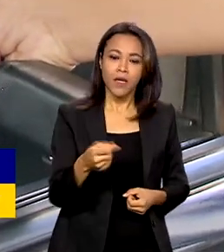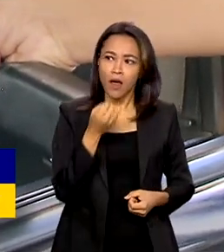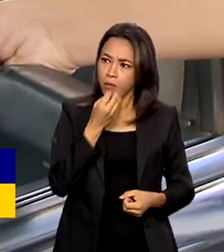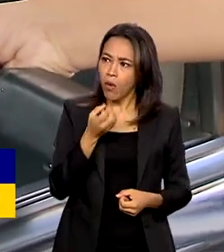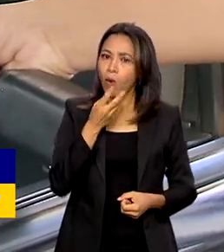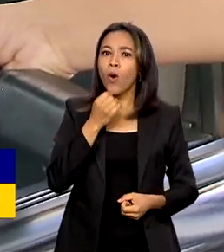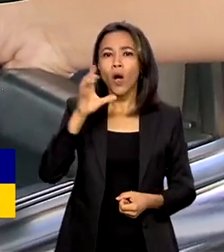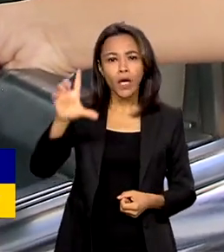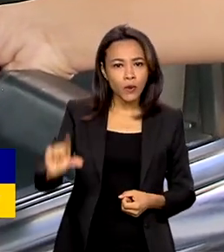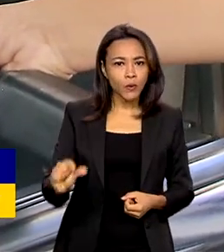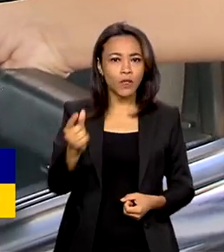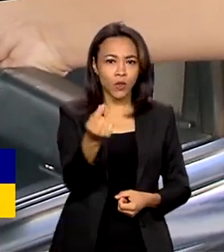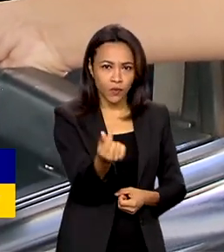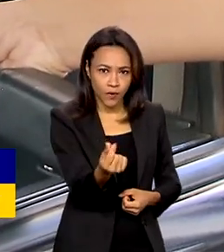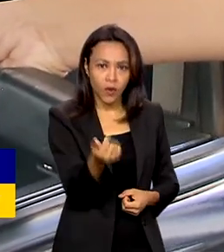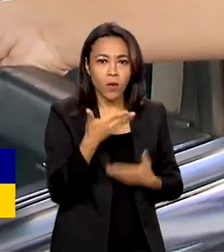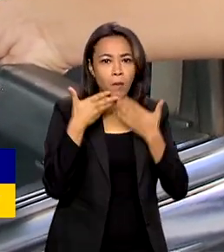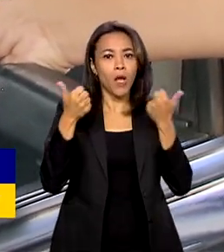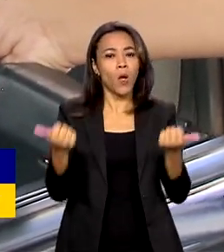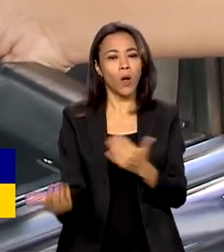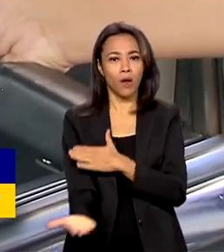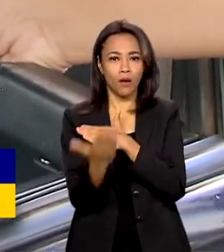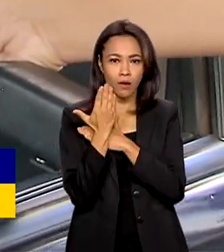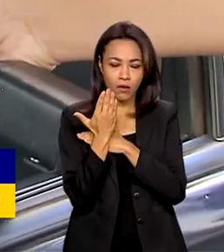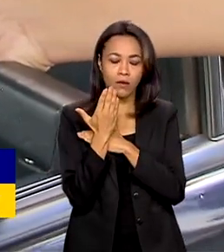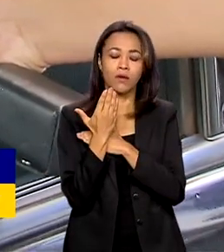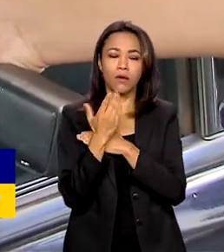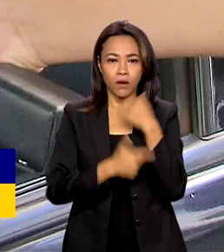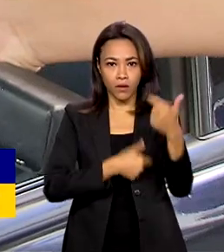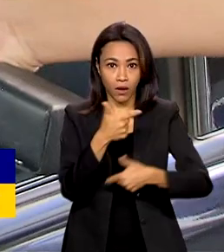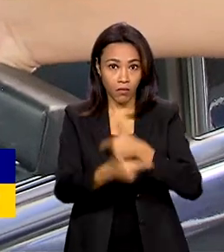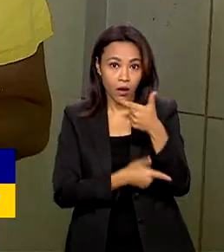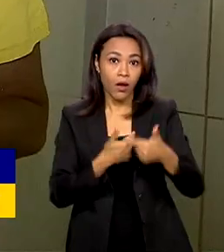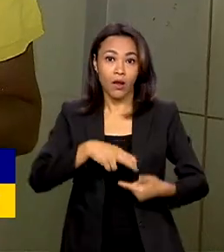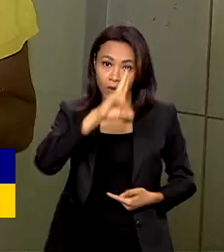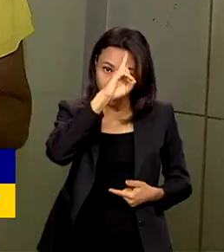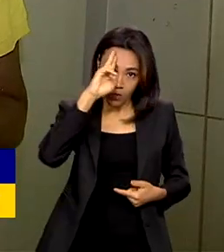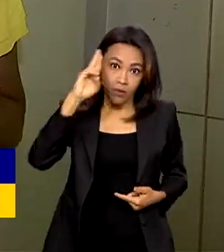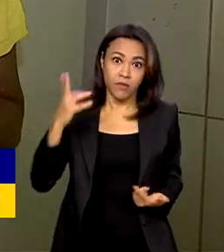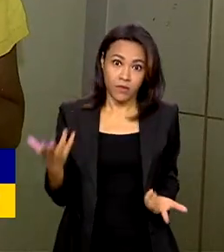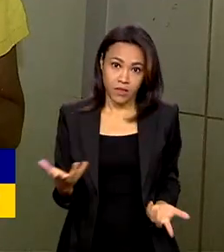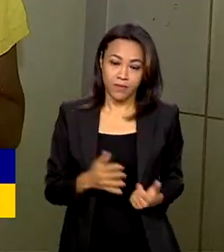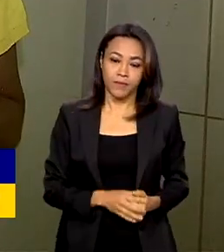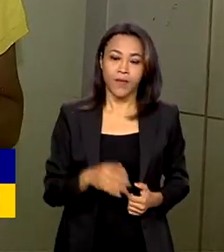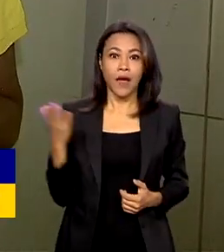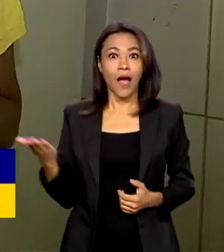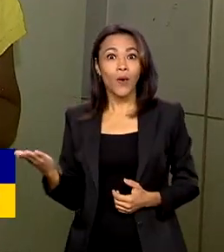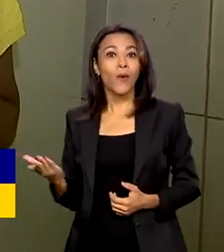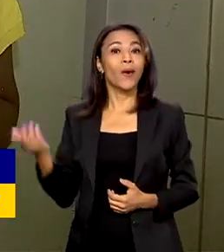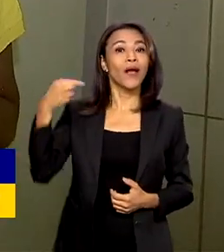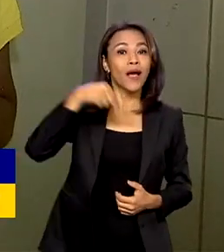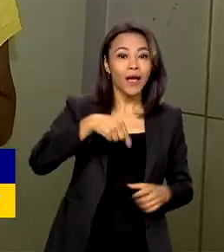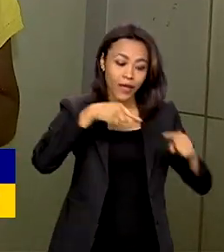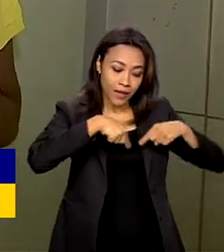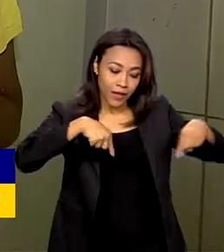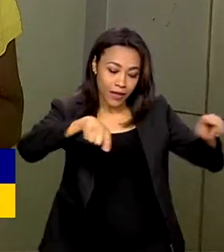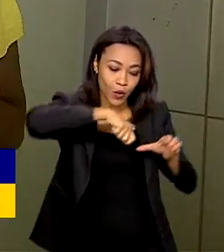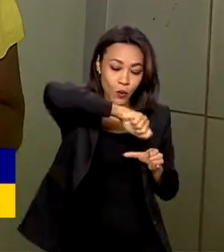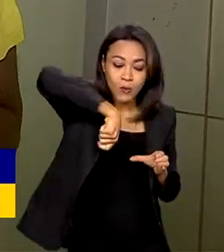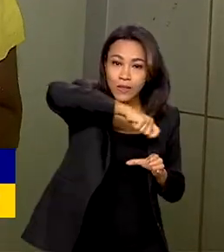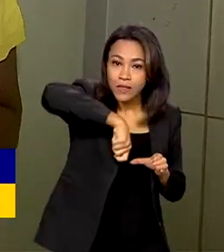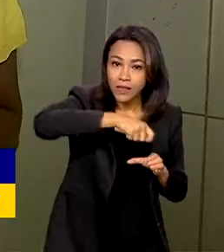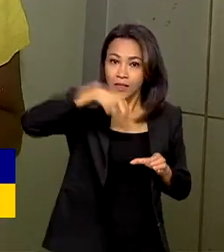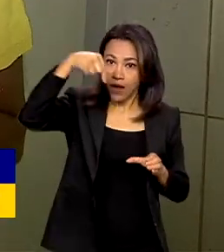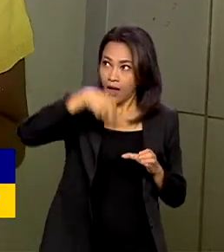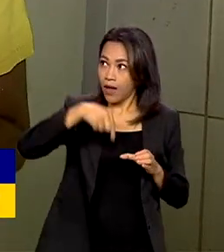o preço, vem melhorar para a gente, né? Que trabalha com aplicativo. Do posto para cozinha. O gás usado